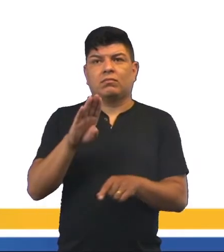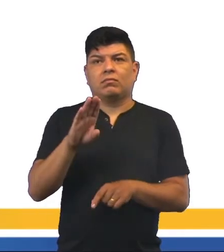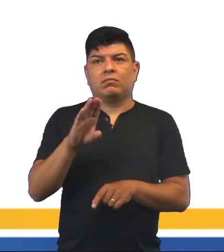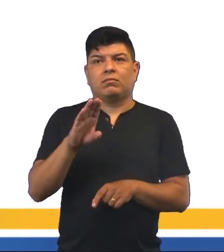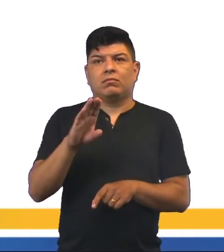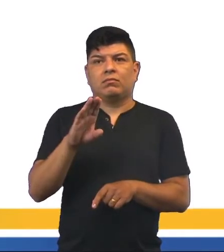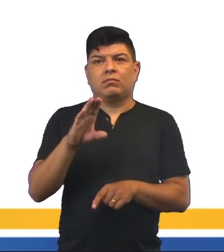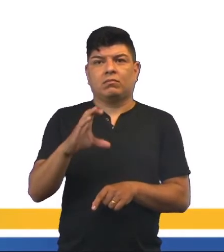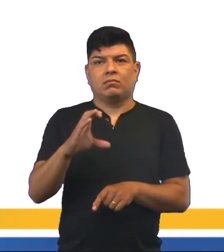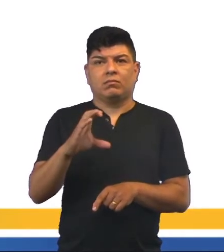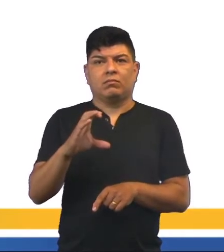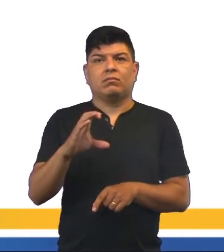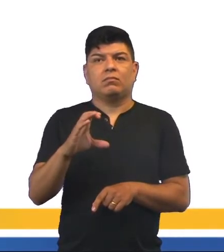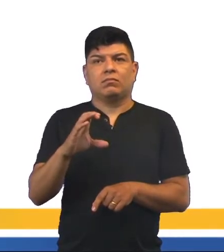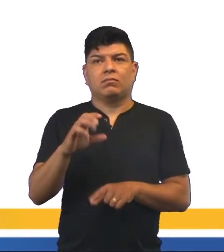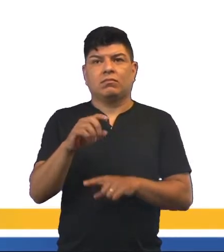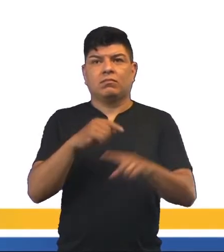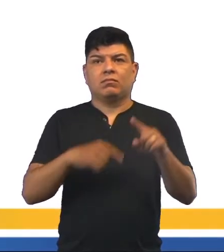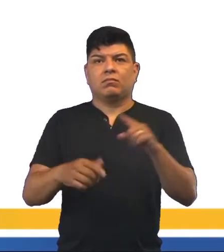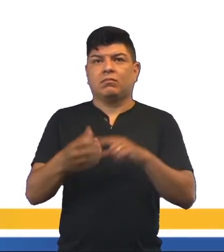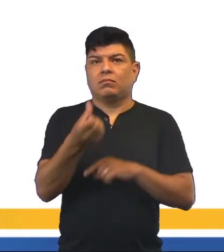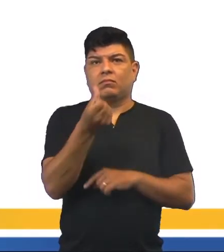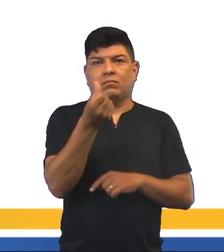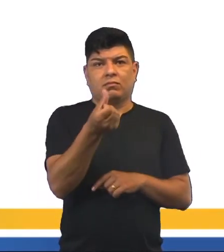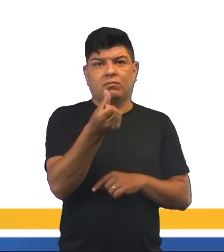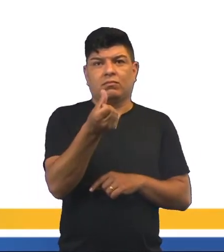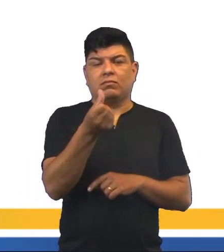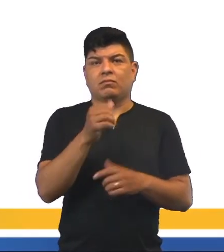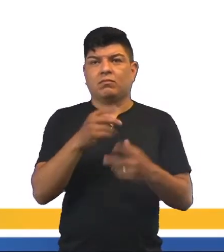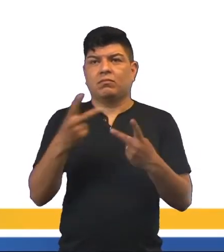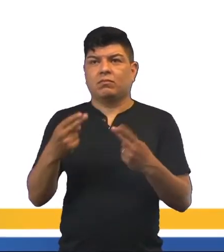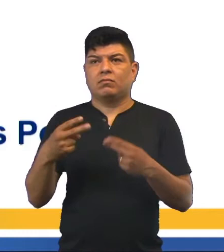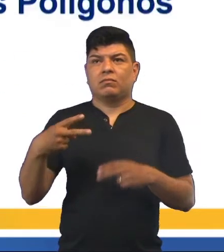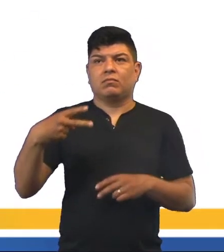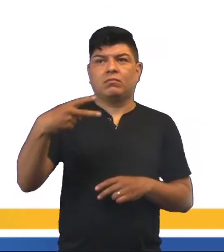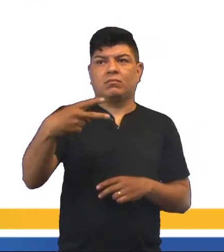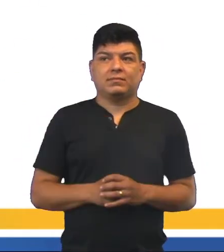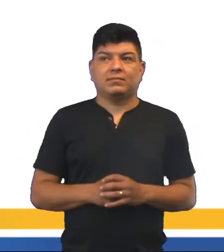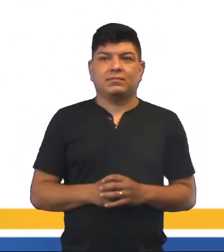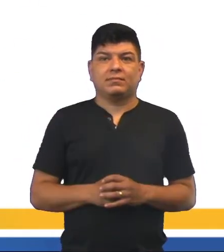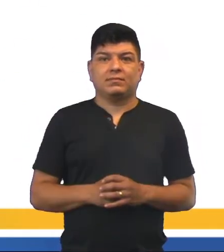B'C' sobre 6, é igual a 2.